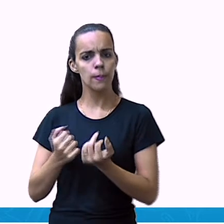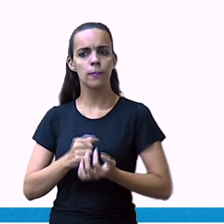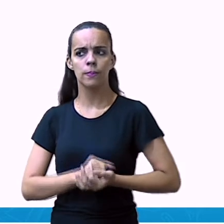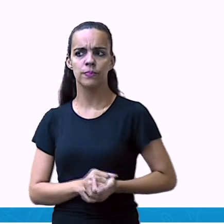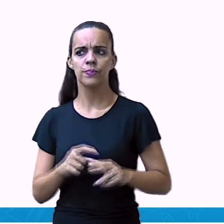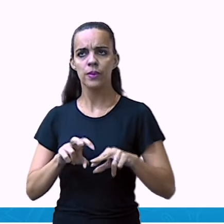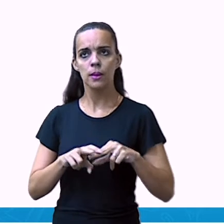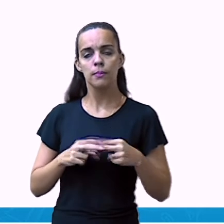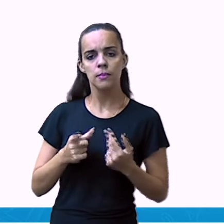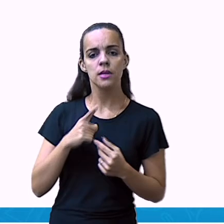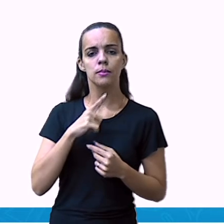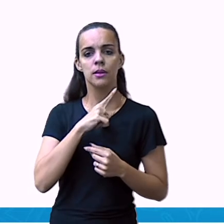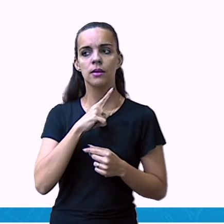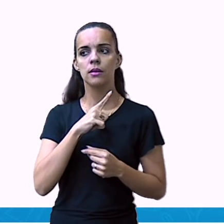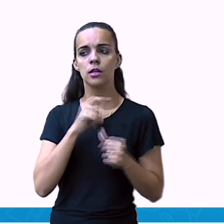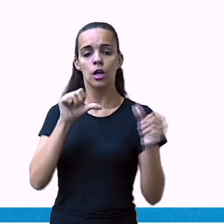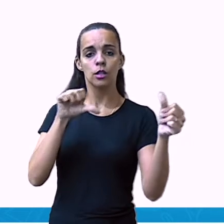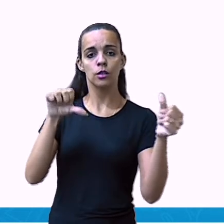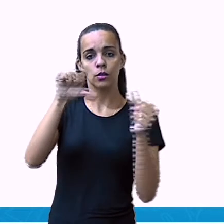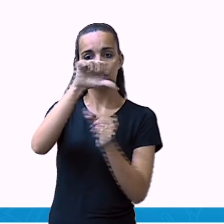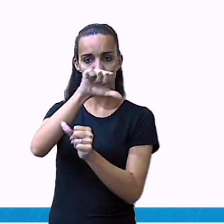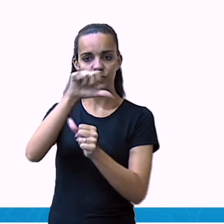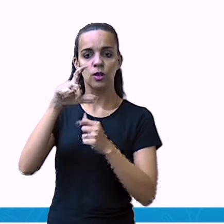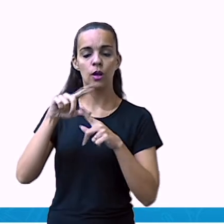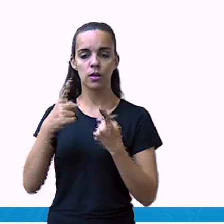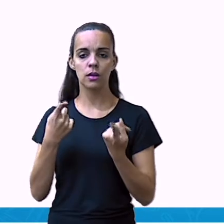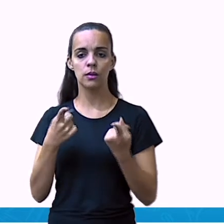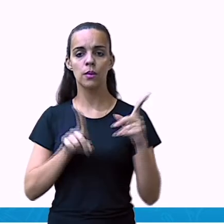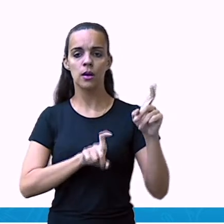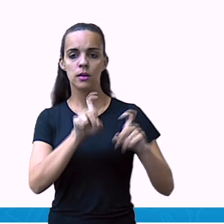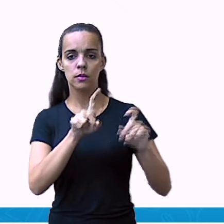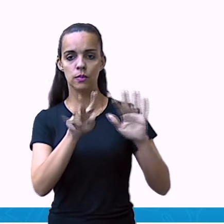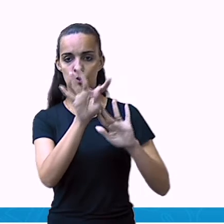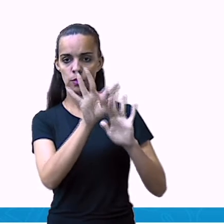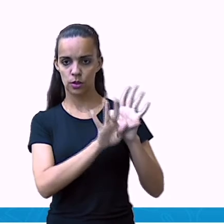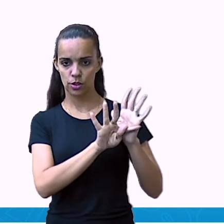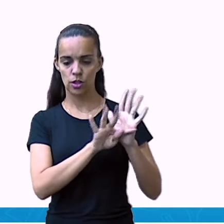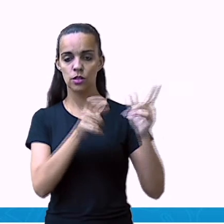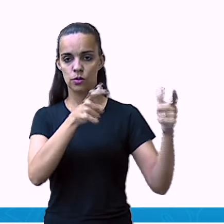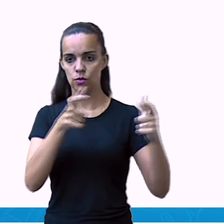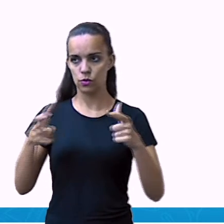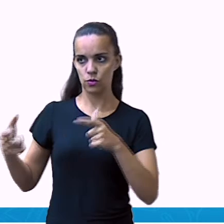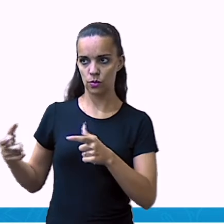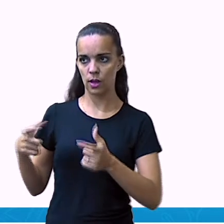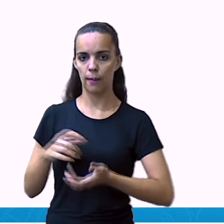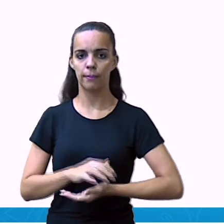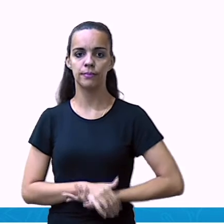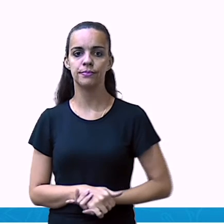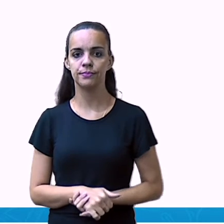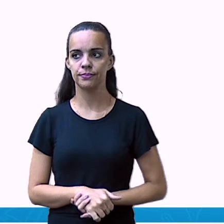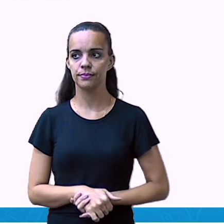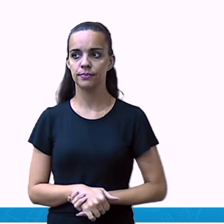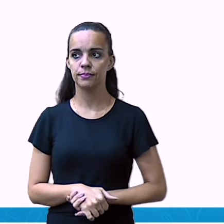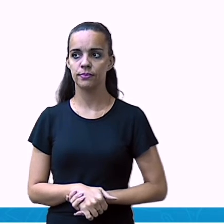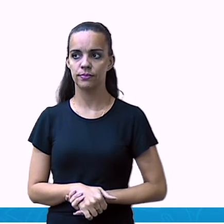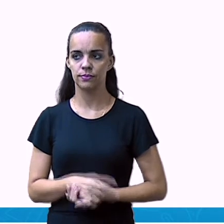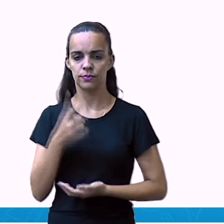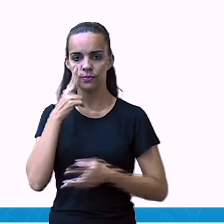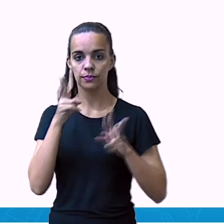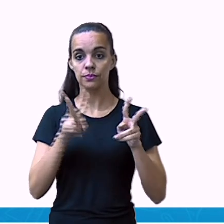trocando as expressões em destaque de lugar, ok?